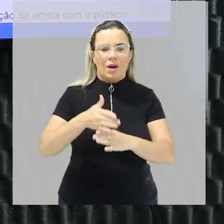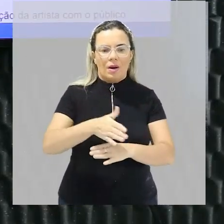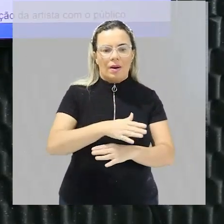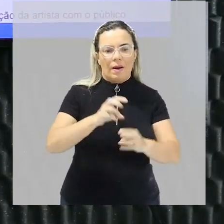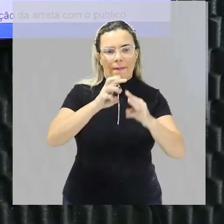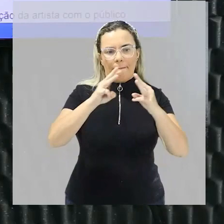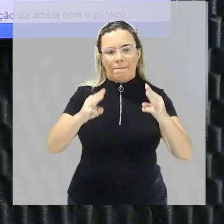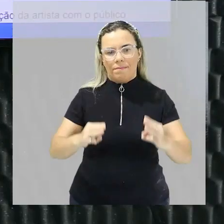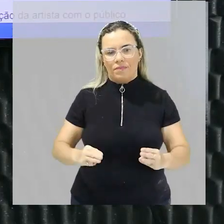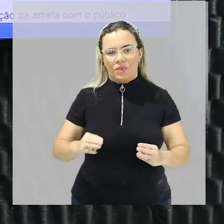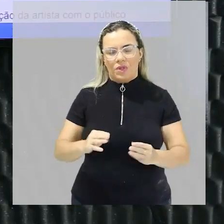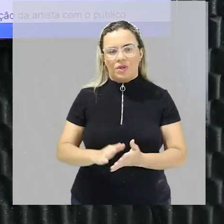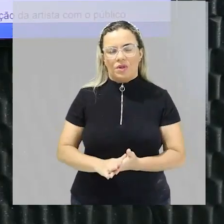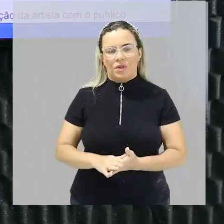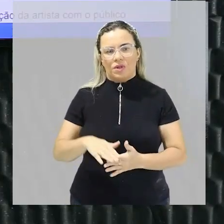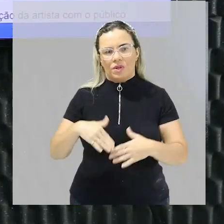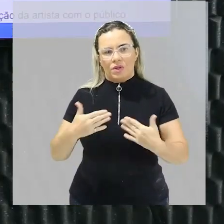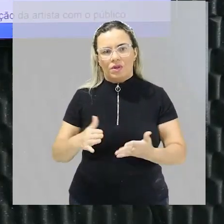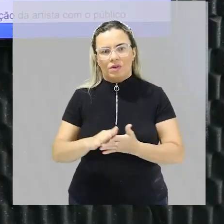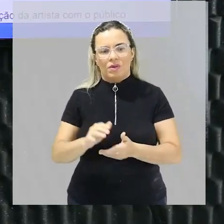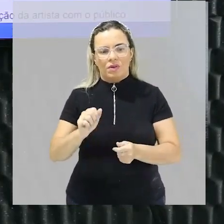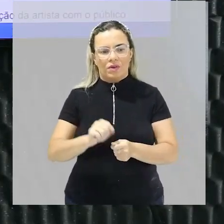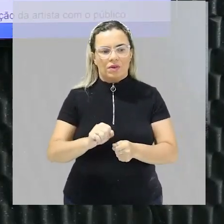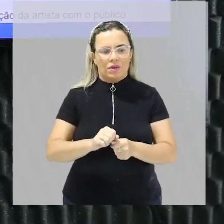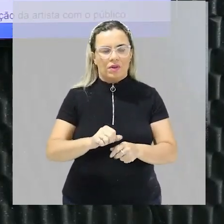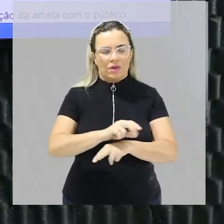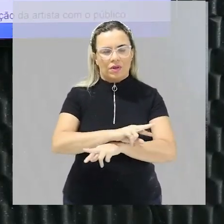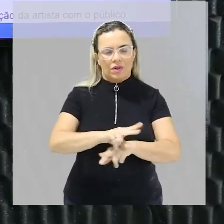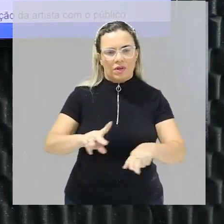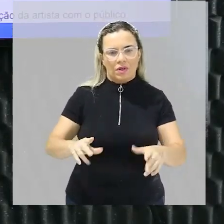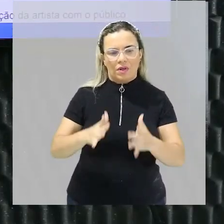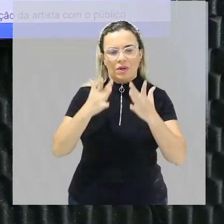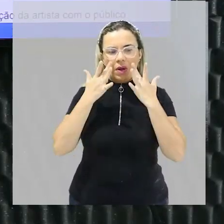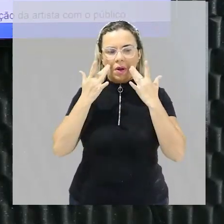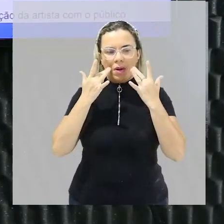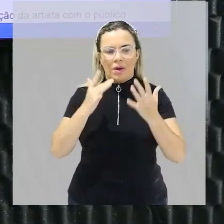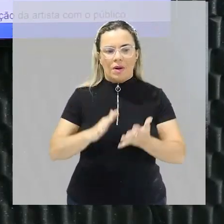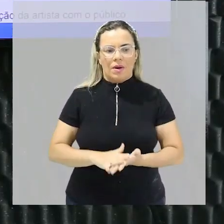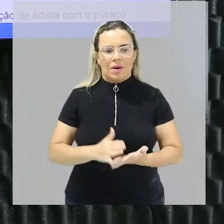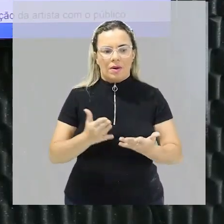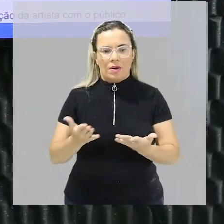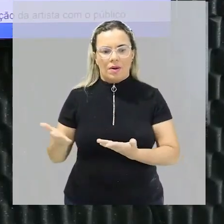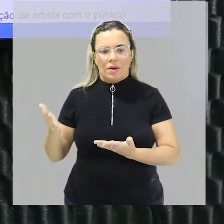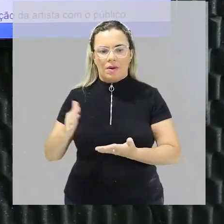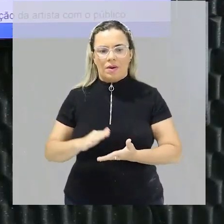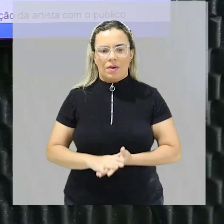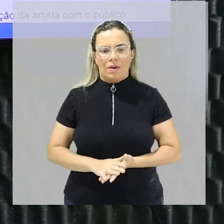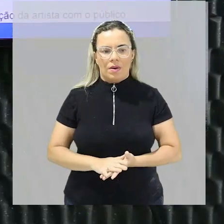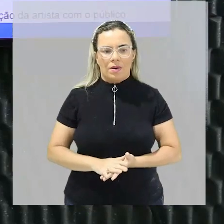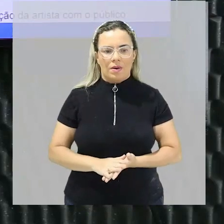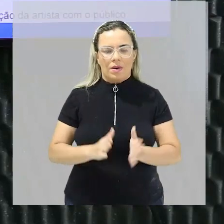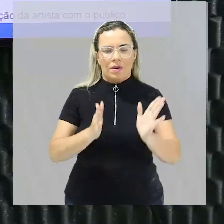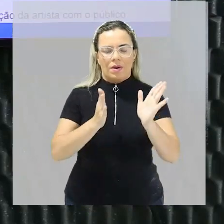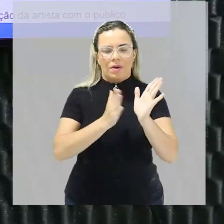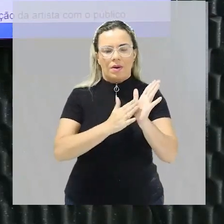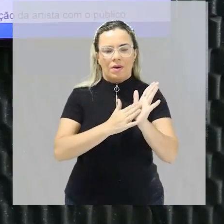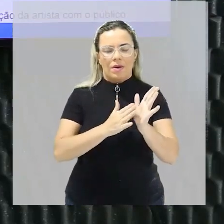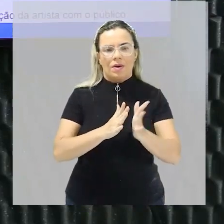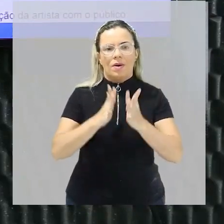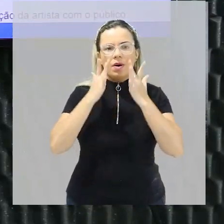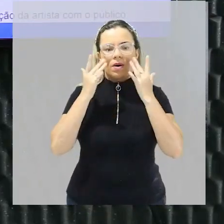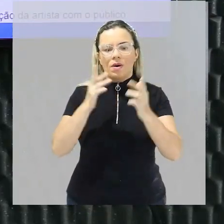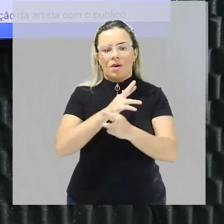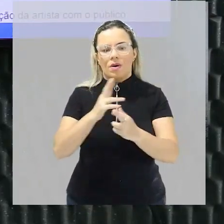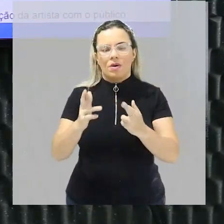de arte, que muitos já fazem, e essa proposta relacional, ela não deixa